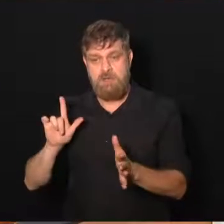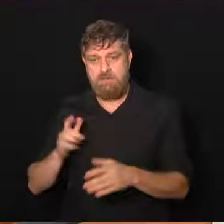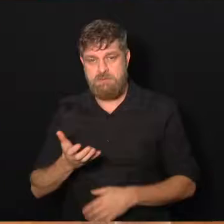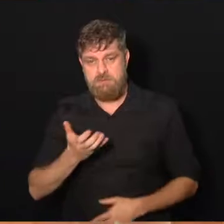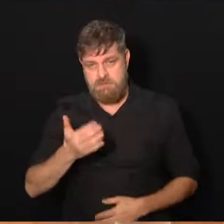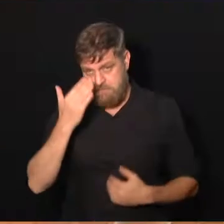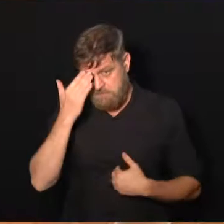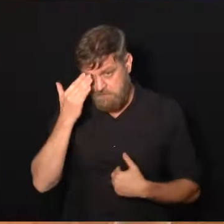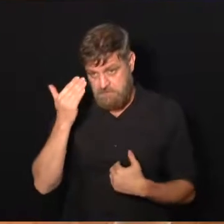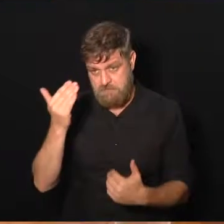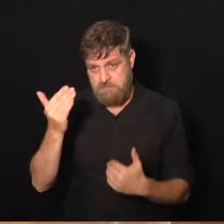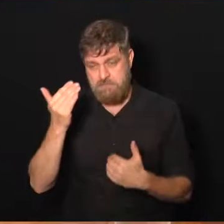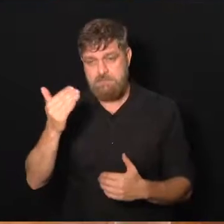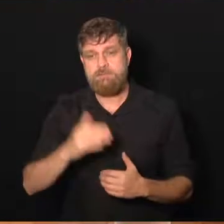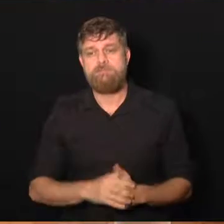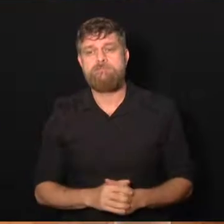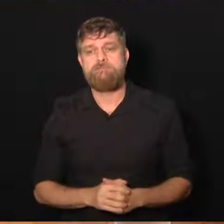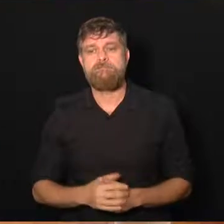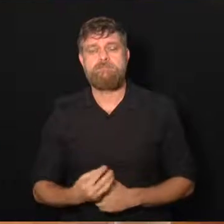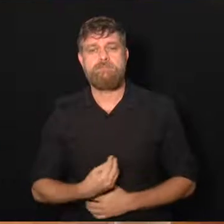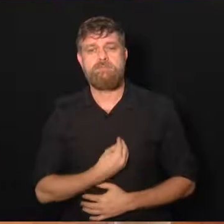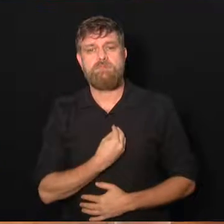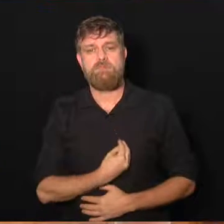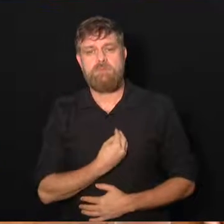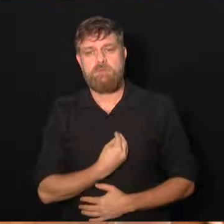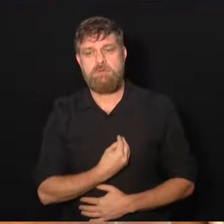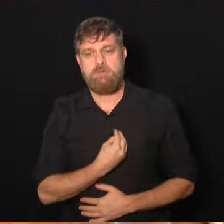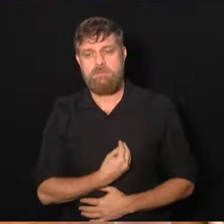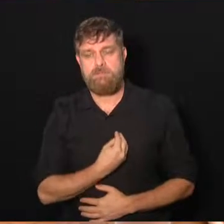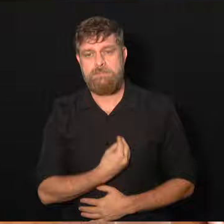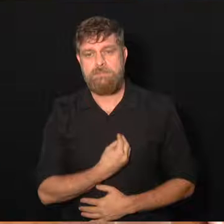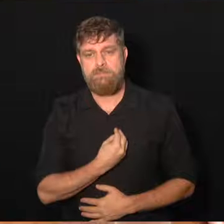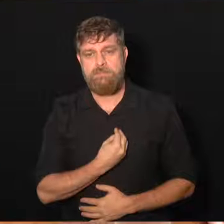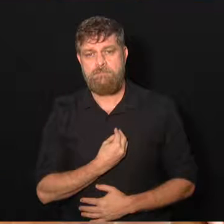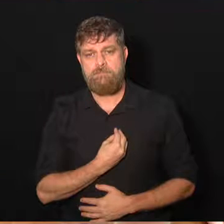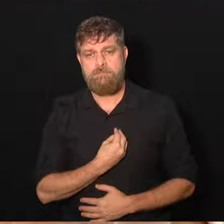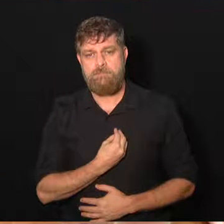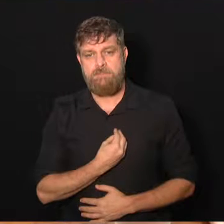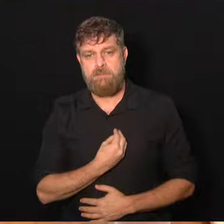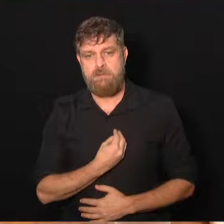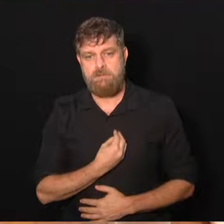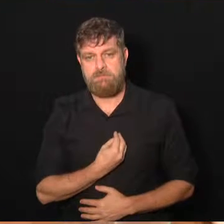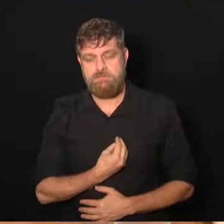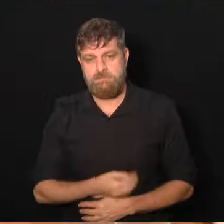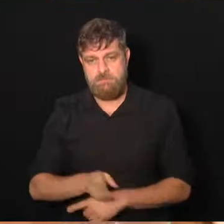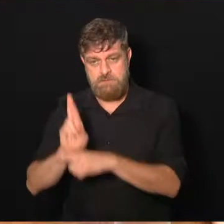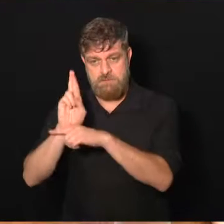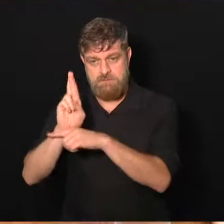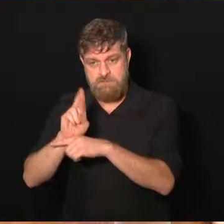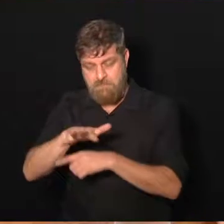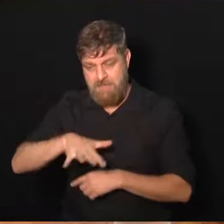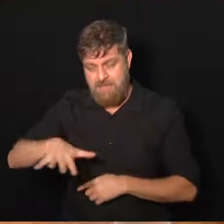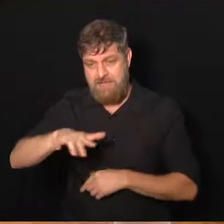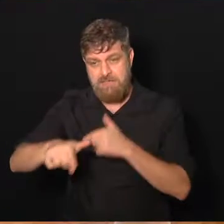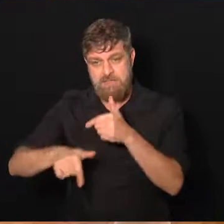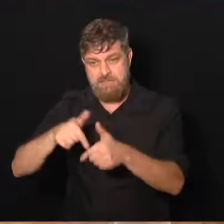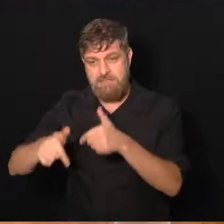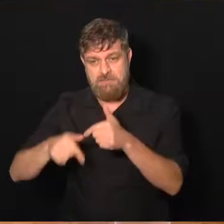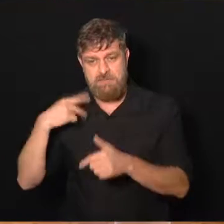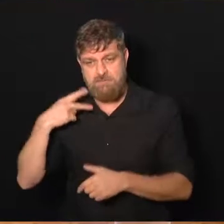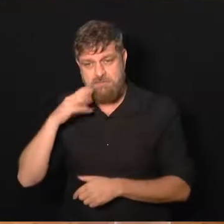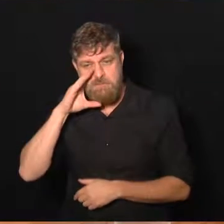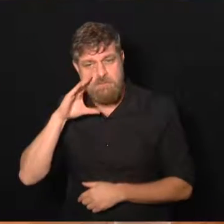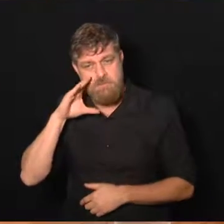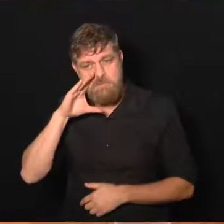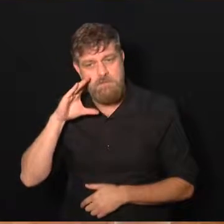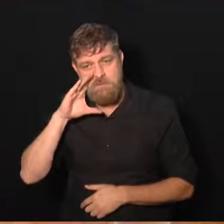aqui agradecer a presença do chefe de gabinete do vereador Luiz Cirilo, onde